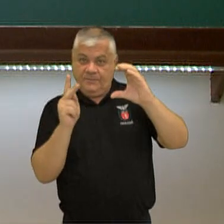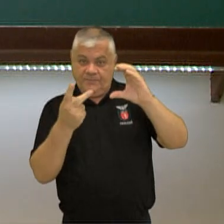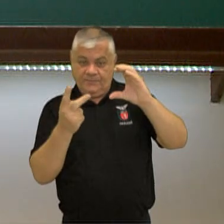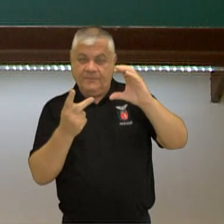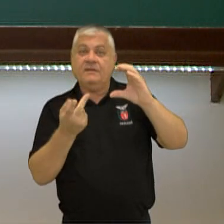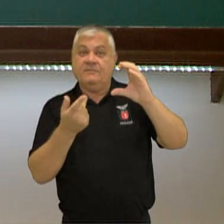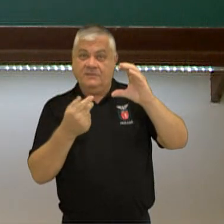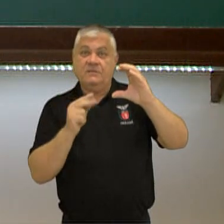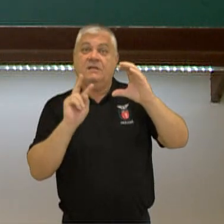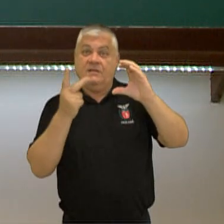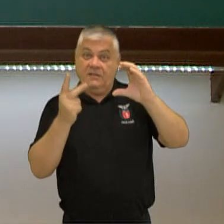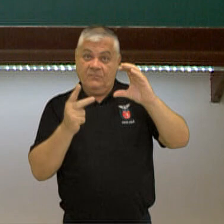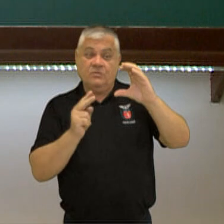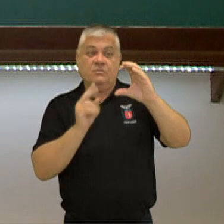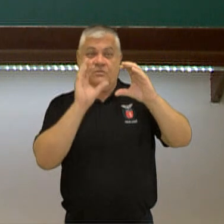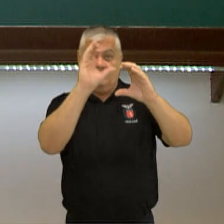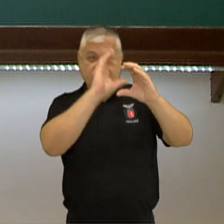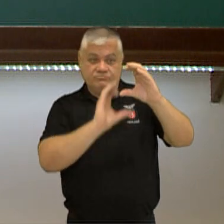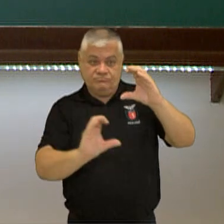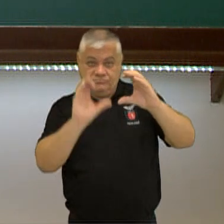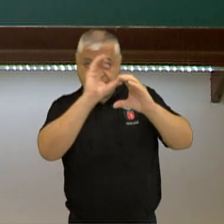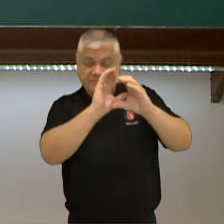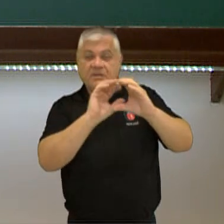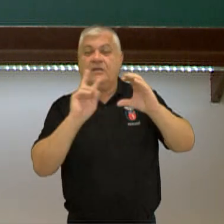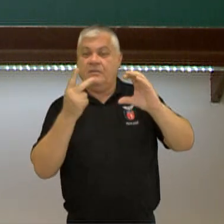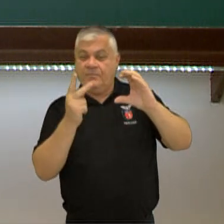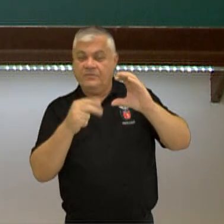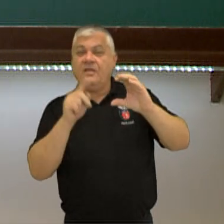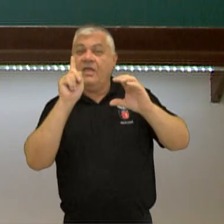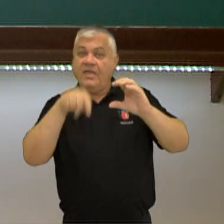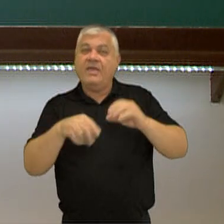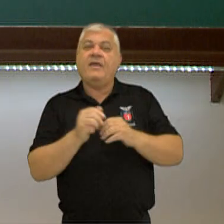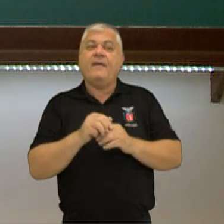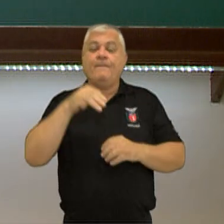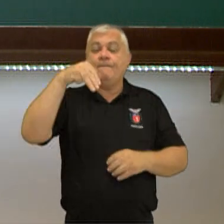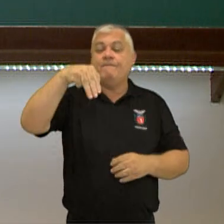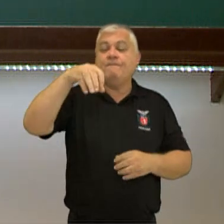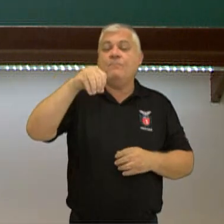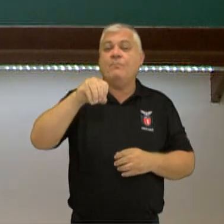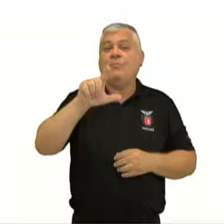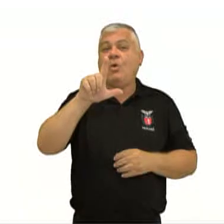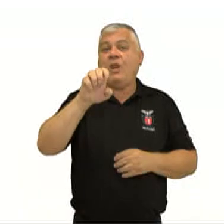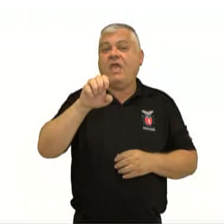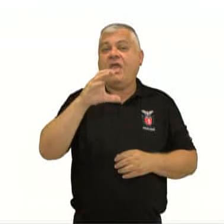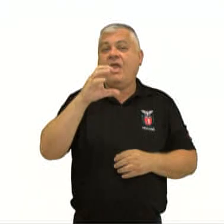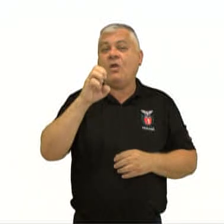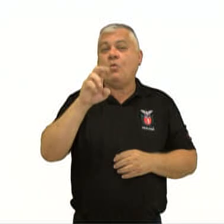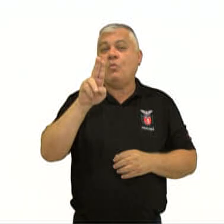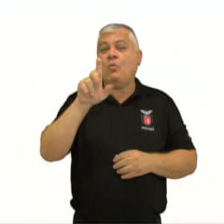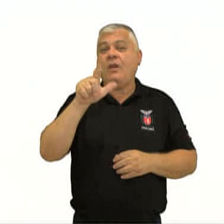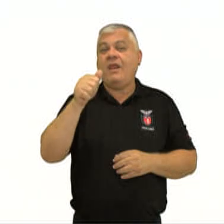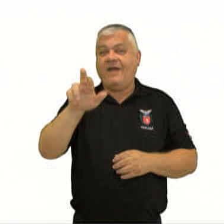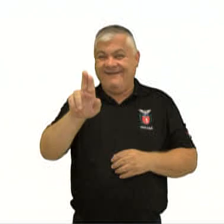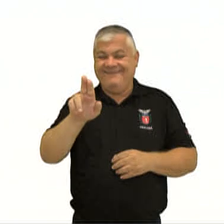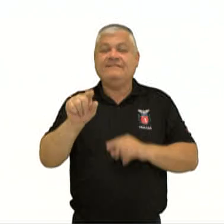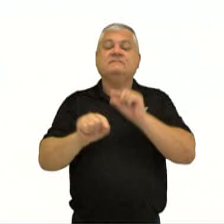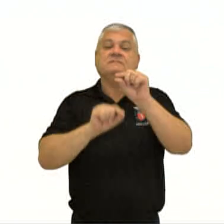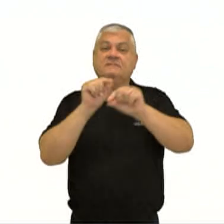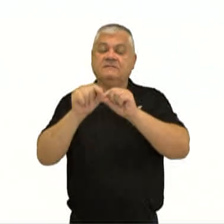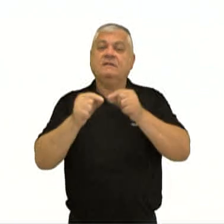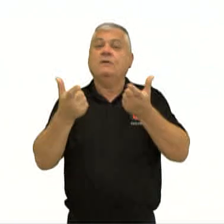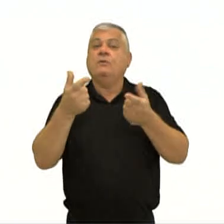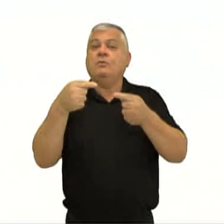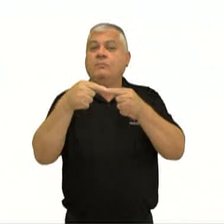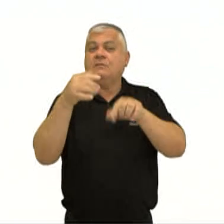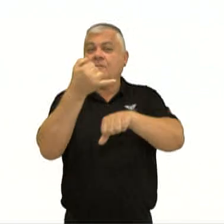né? Carbono-carbono e carbono-hidrogênio são covalentes ou moleculares e essas ocorrem quando os elementos não metálicos se